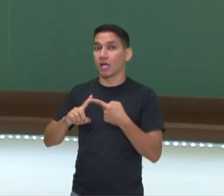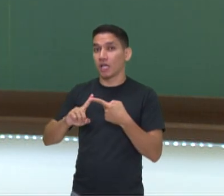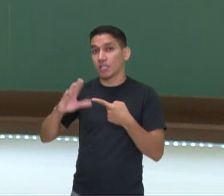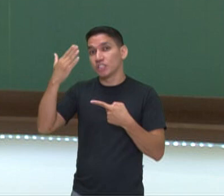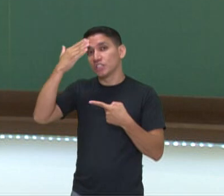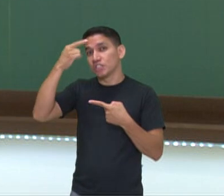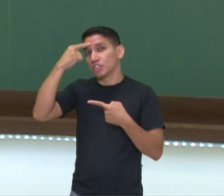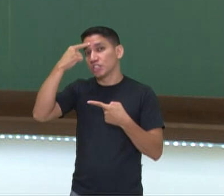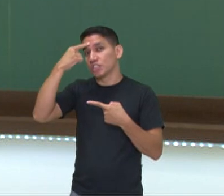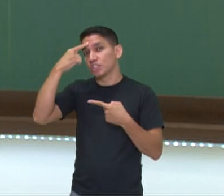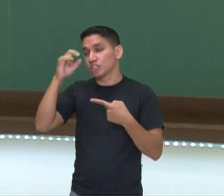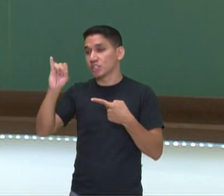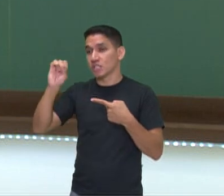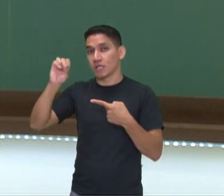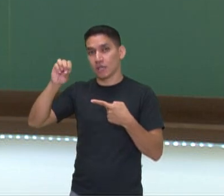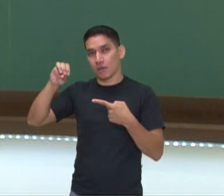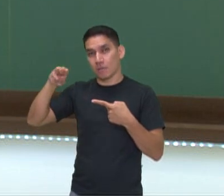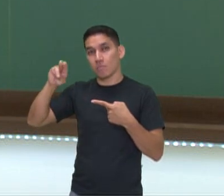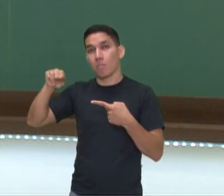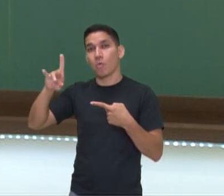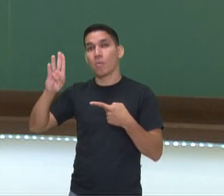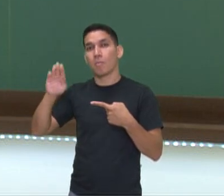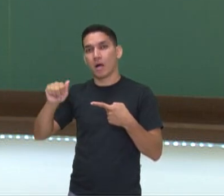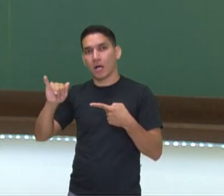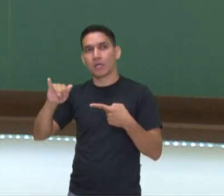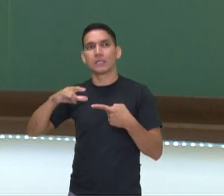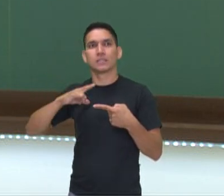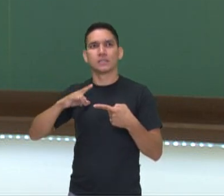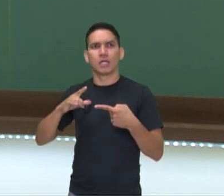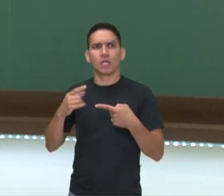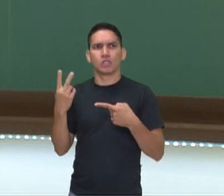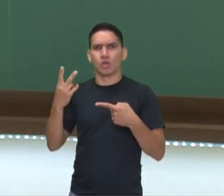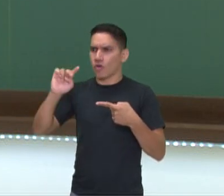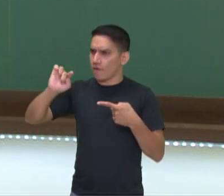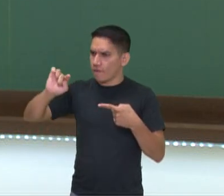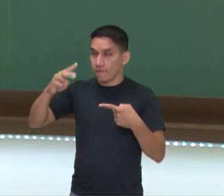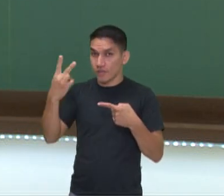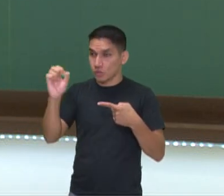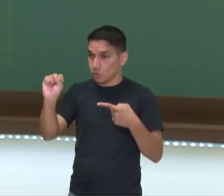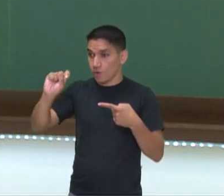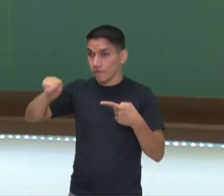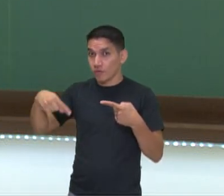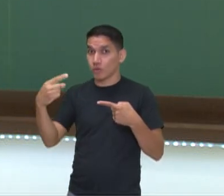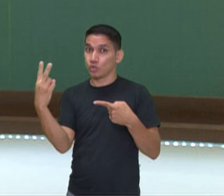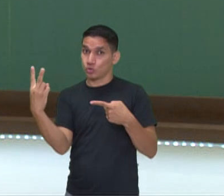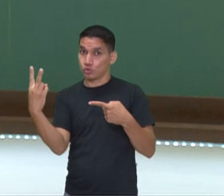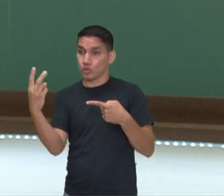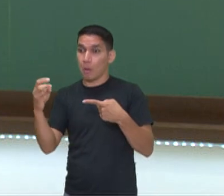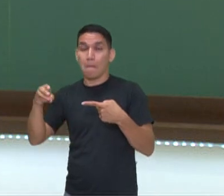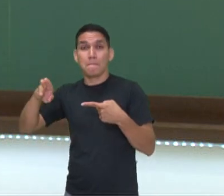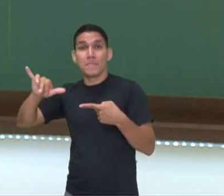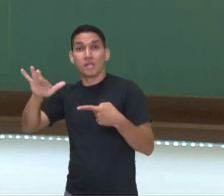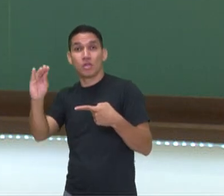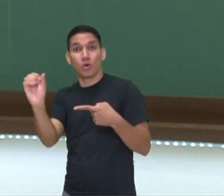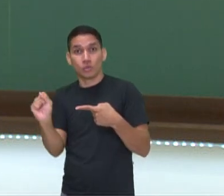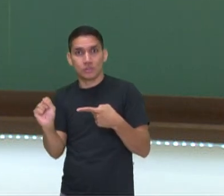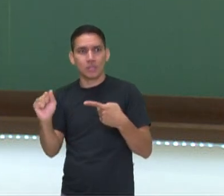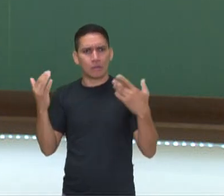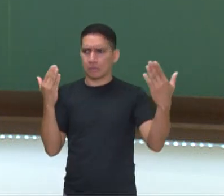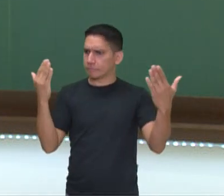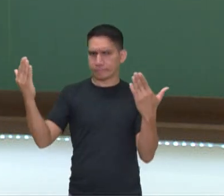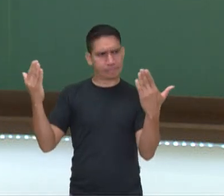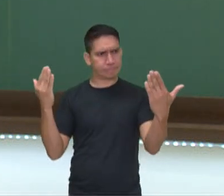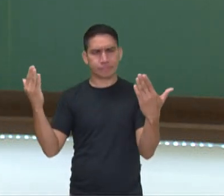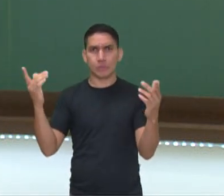apresentando 28,2 milhões de habitantes nesta mesma cidade. Então perceba que entre 1970 e 2015,